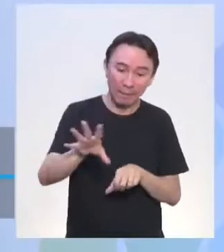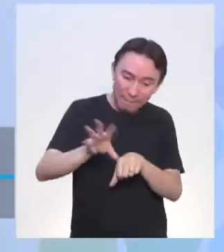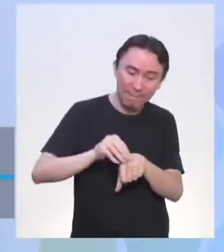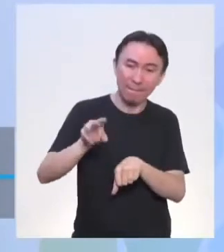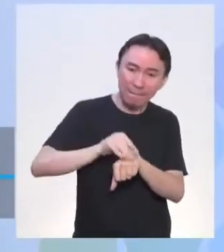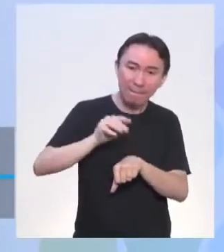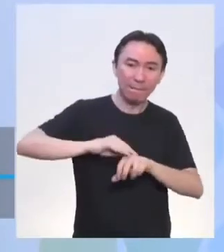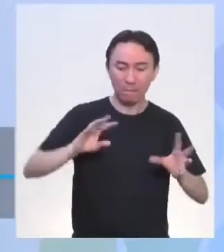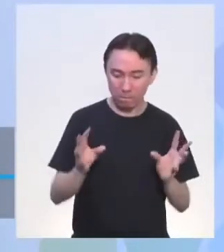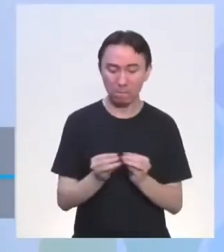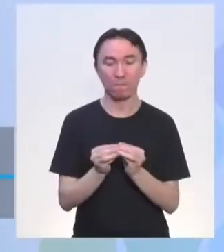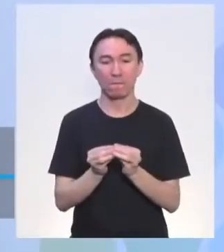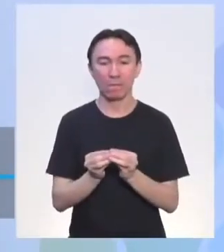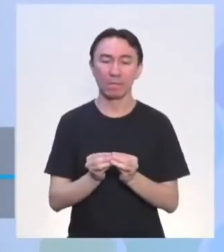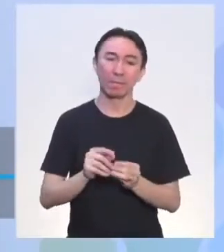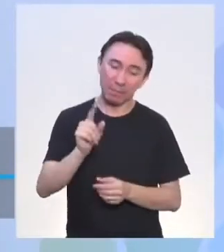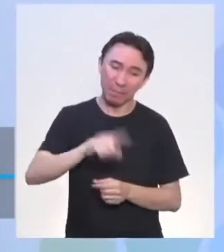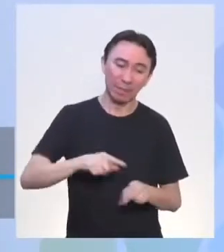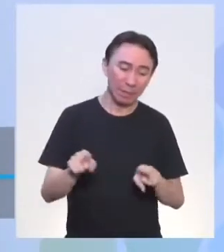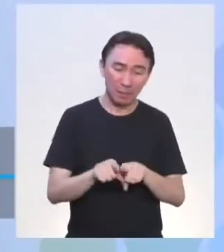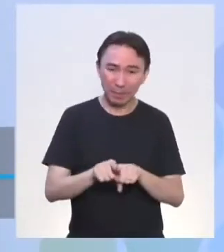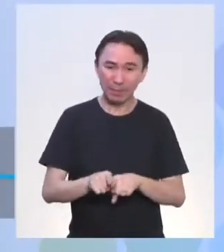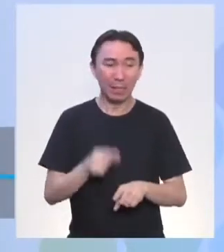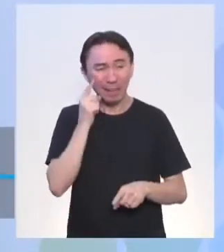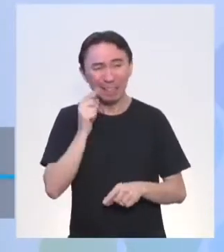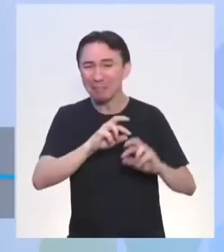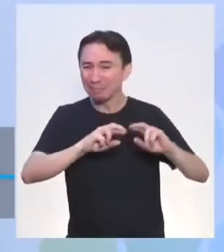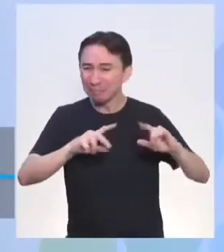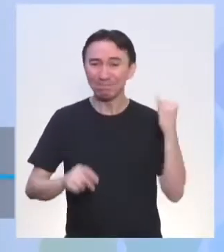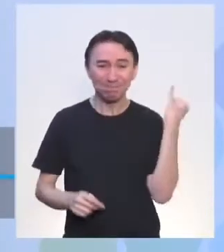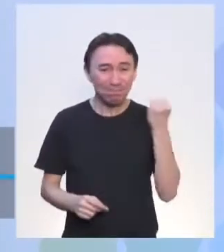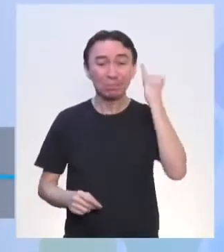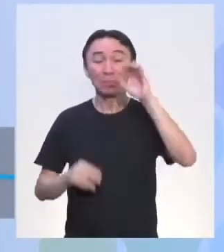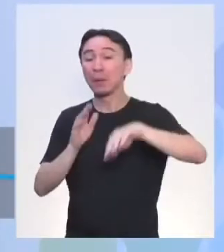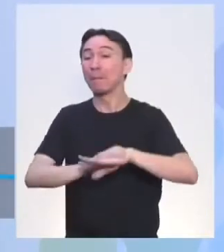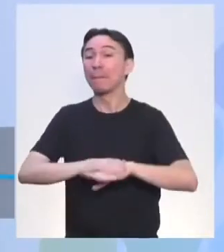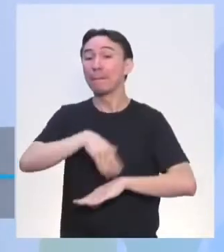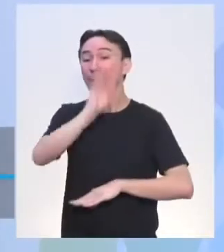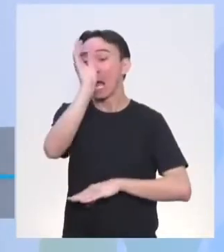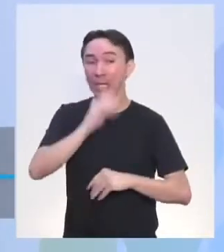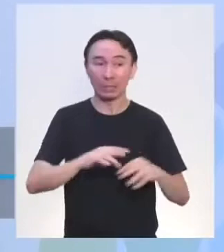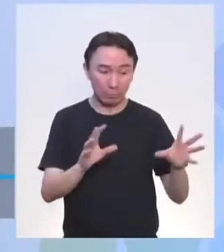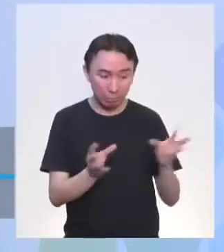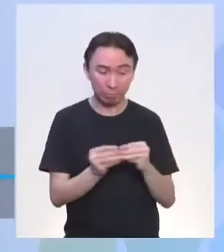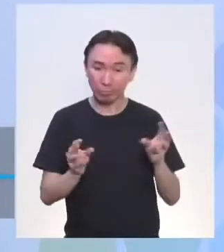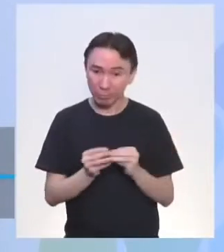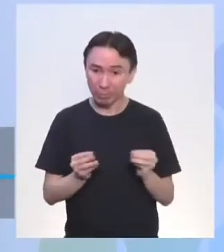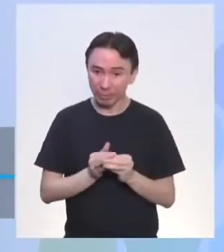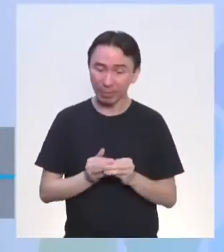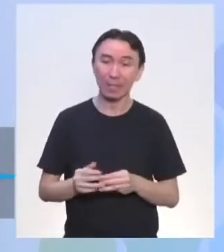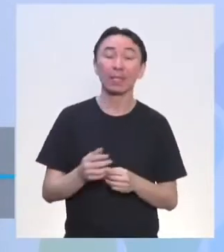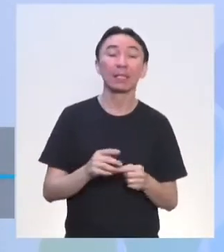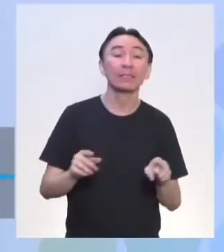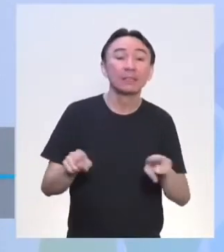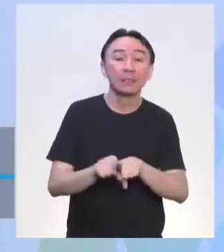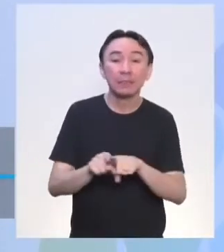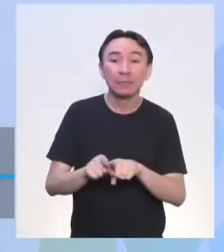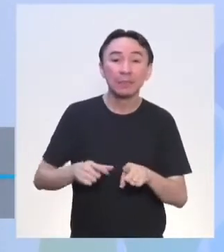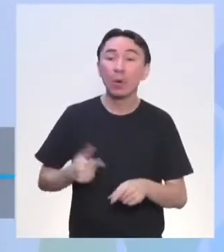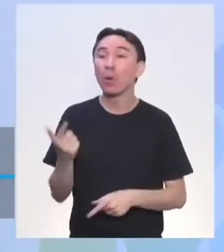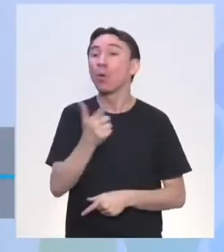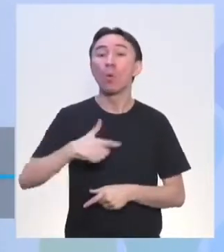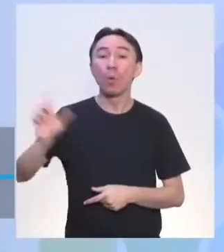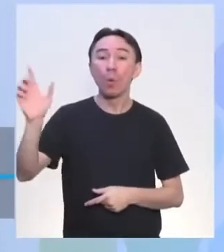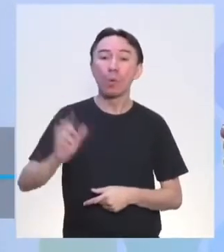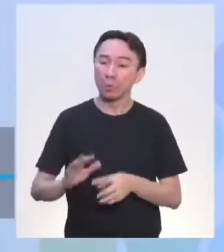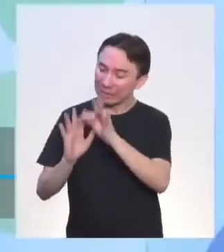mais importantes. Aqui, ó, o aluno Pedro colocou: escrever outro texto com ideias mais importantes, com as ideias mais importantes. Ideias